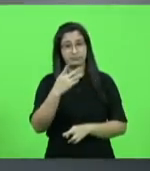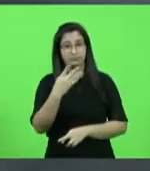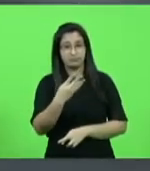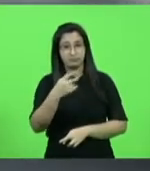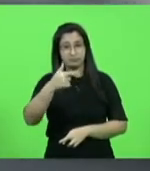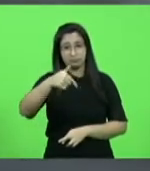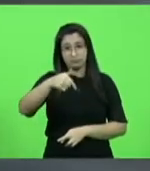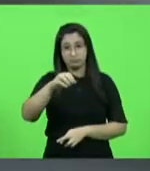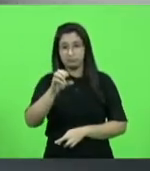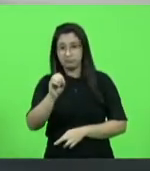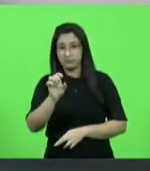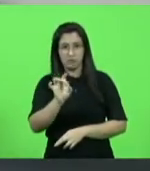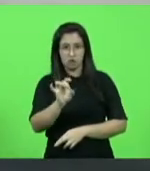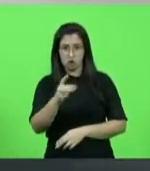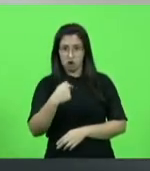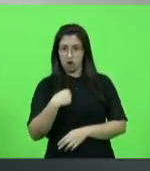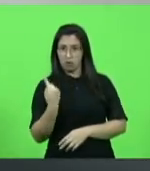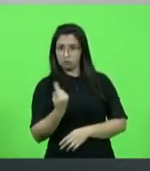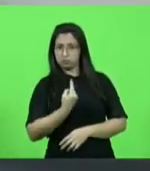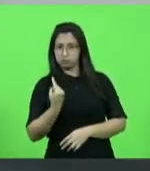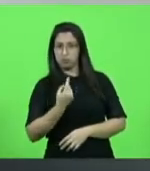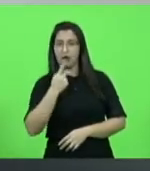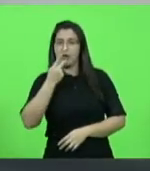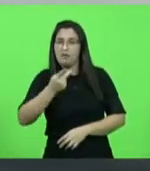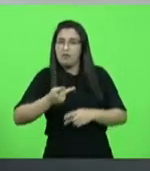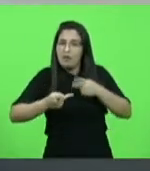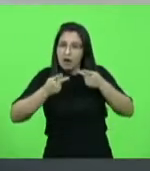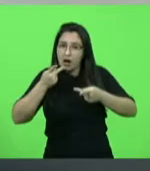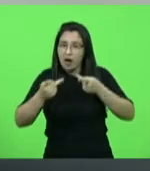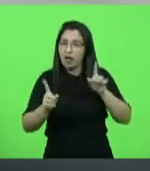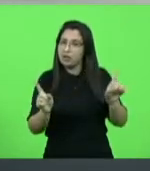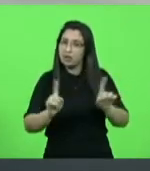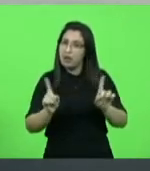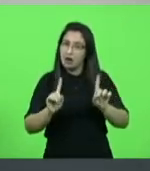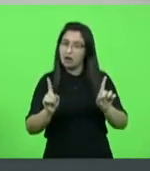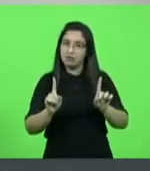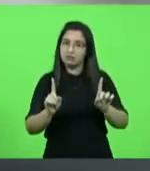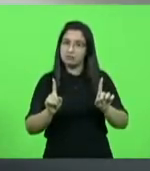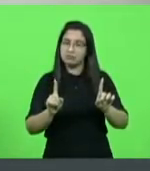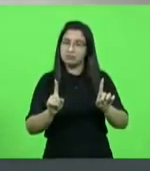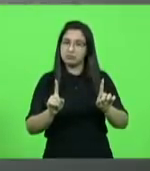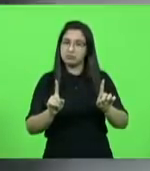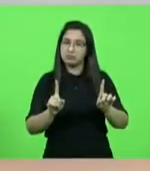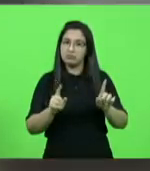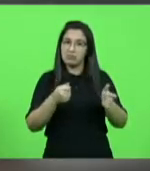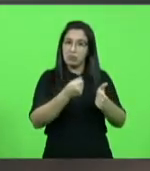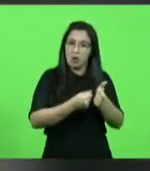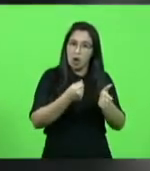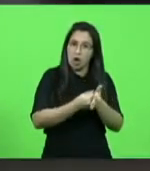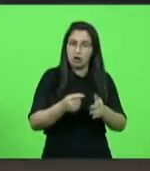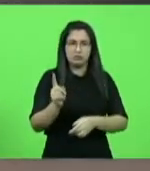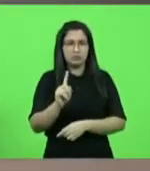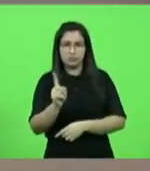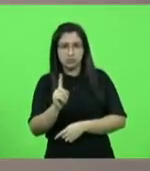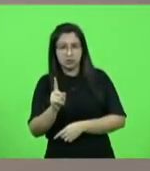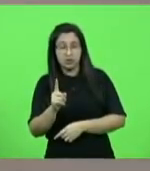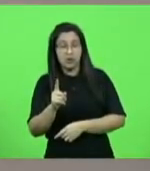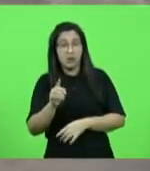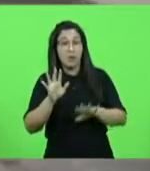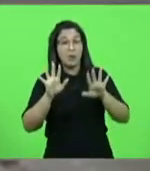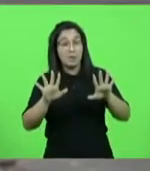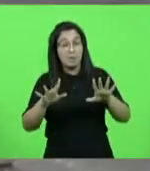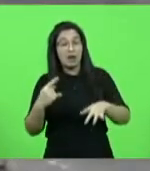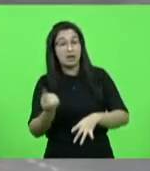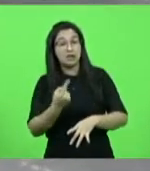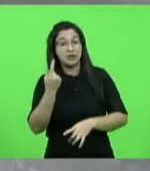Não quero sozinho vir aqui falar, não quero sozinho aqui correr atrás. Agora, a gente pode